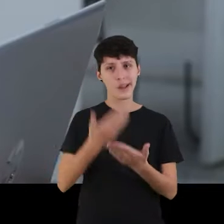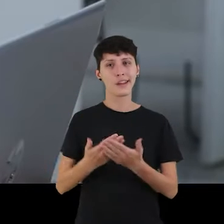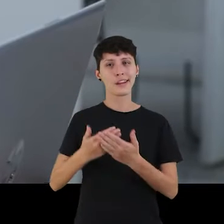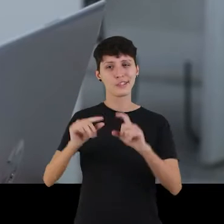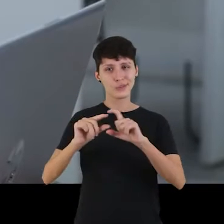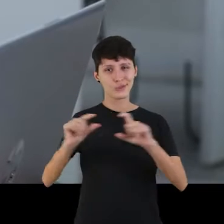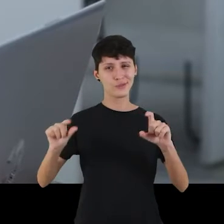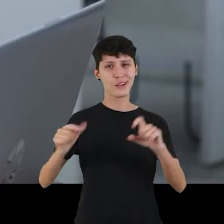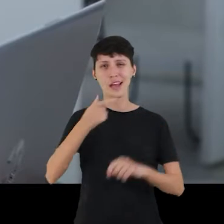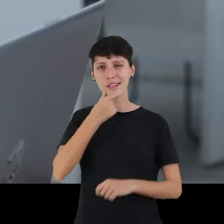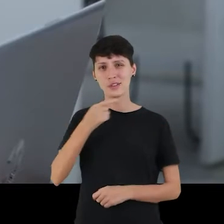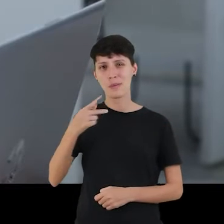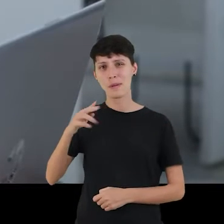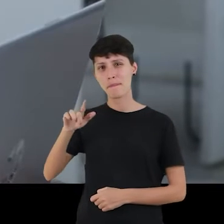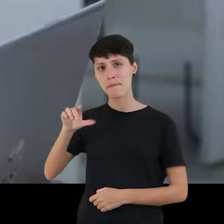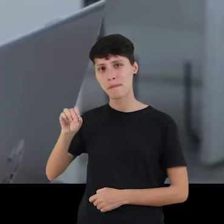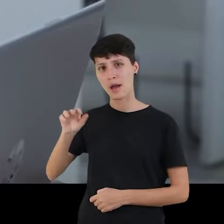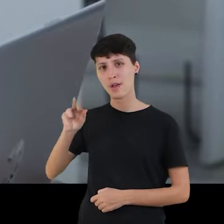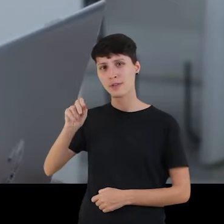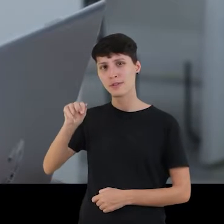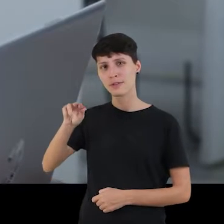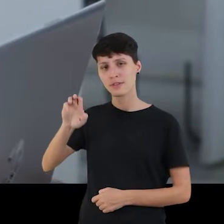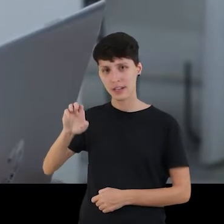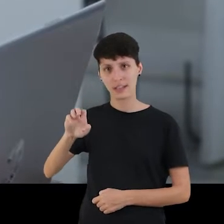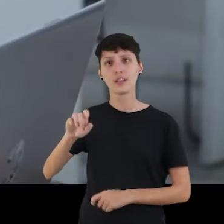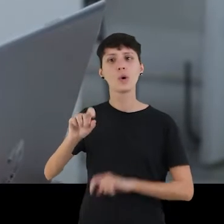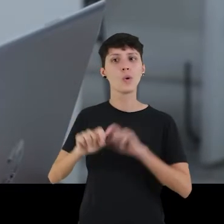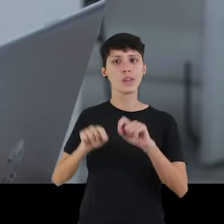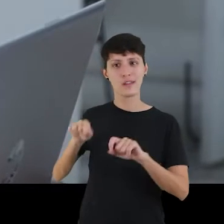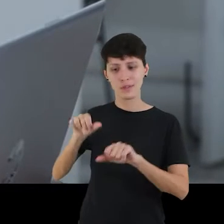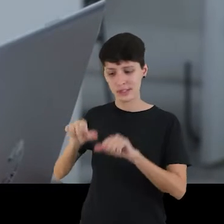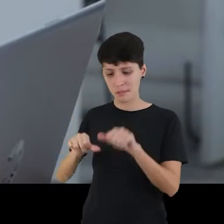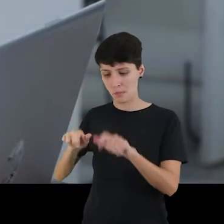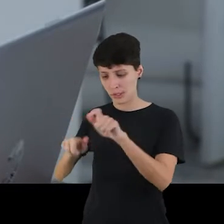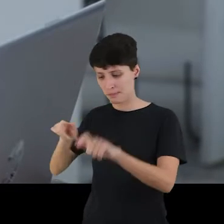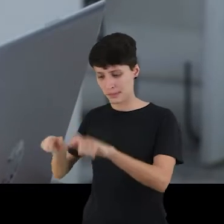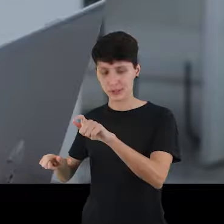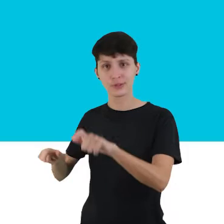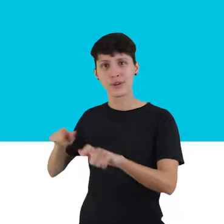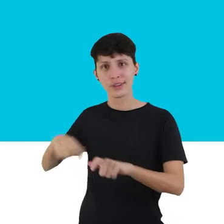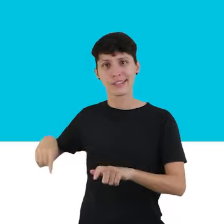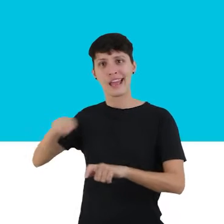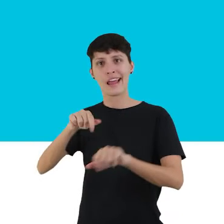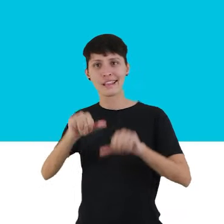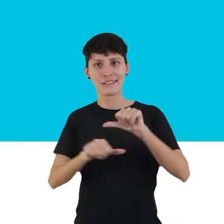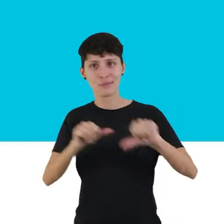Eu acredito muito na frase de Paulo Freire, você muda as pessoas e as pessoas mudam o mundo.